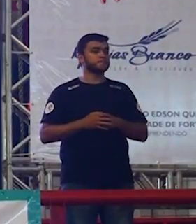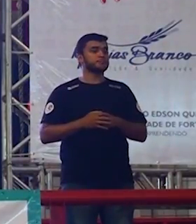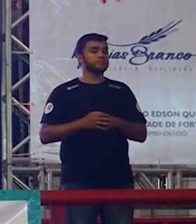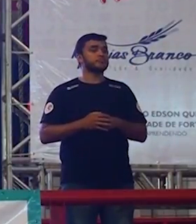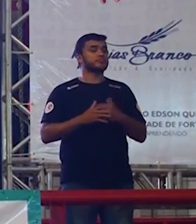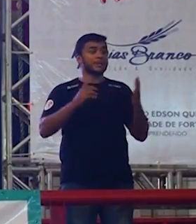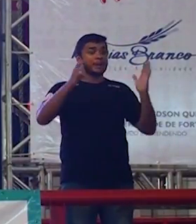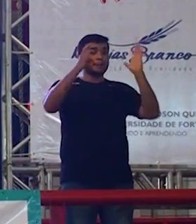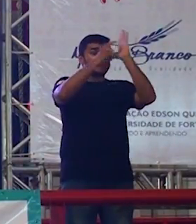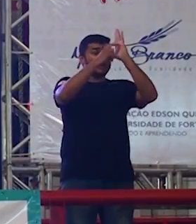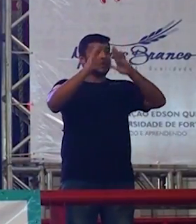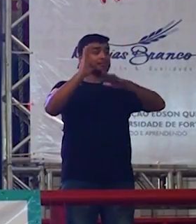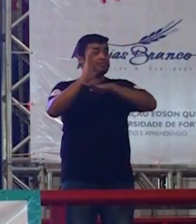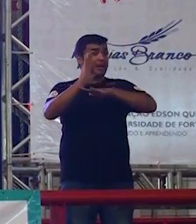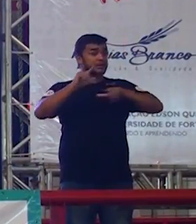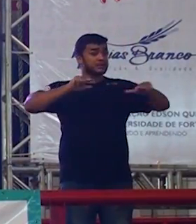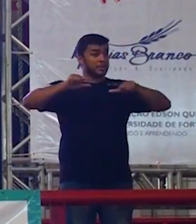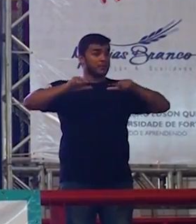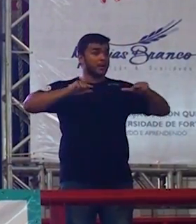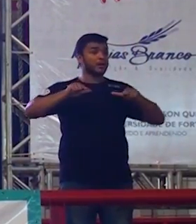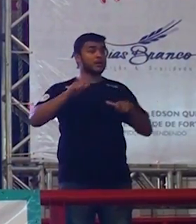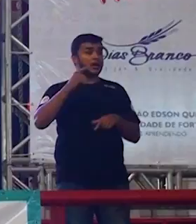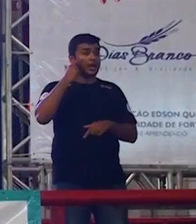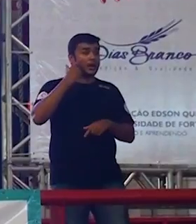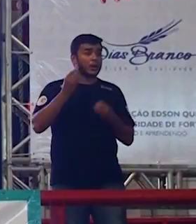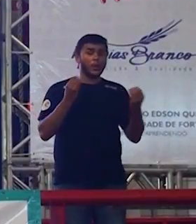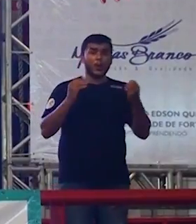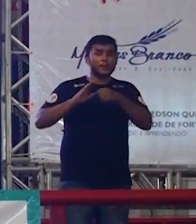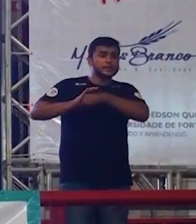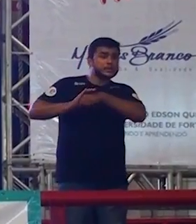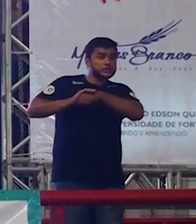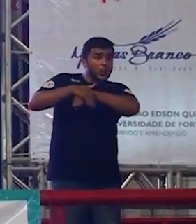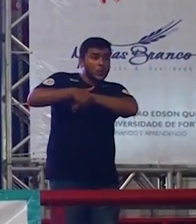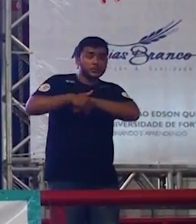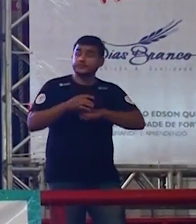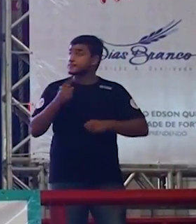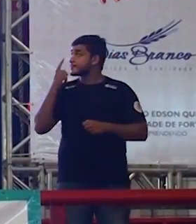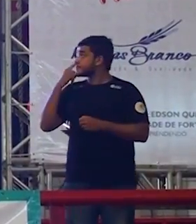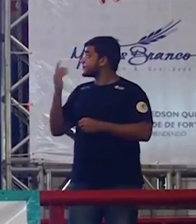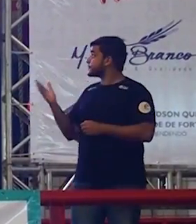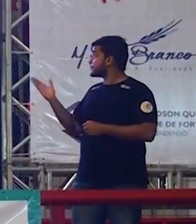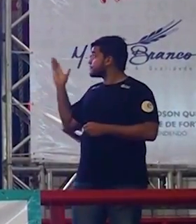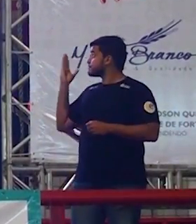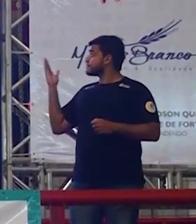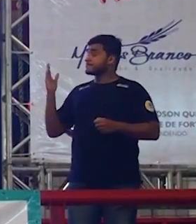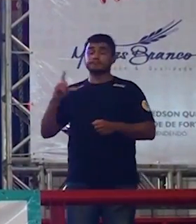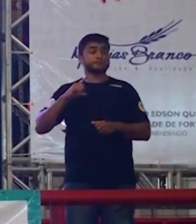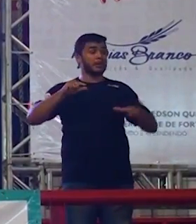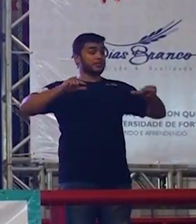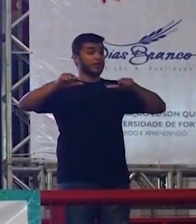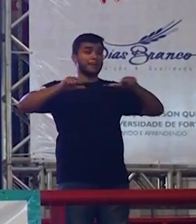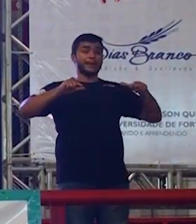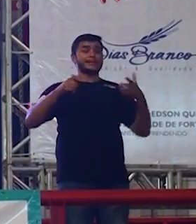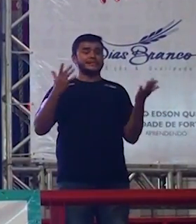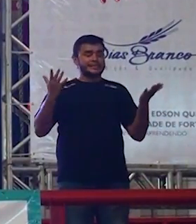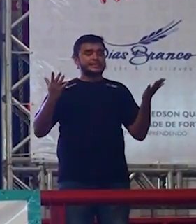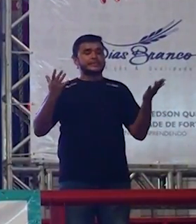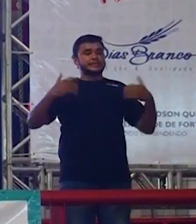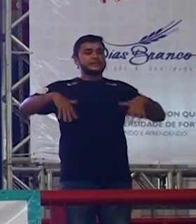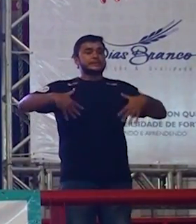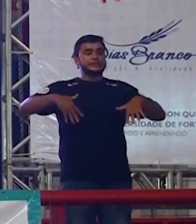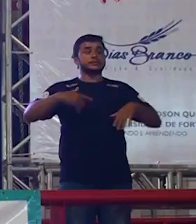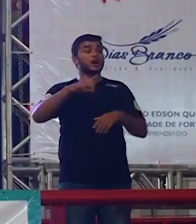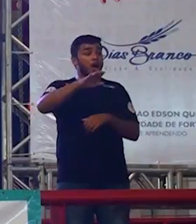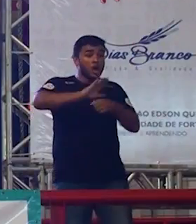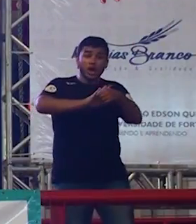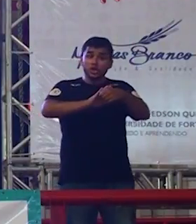trabalha o dia todo. Aí o que é que sobra para estudar, Alexandre? Só sobra a noite. Pessoal, mesmo que